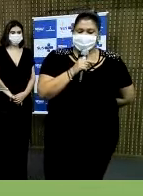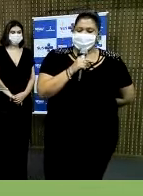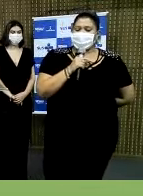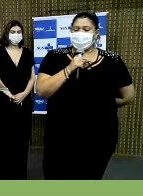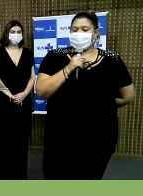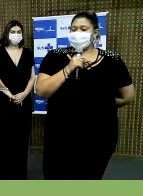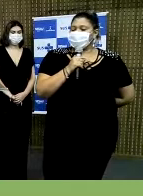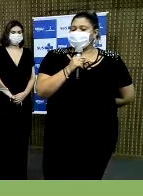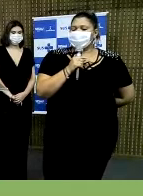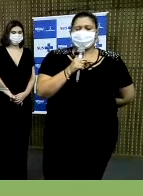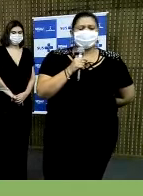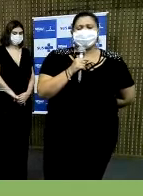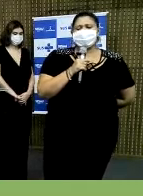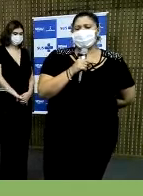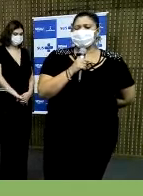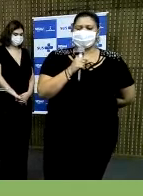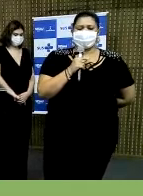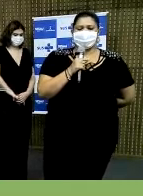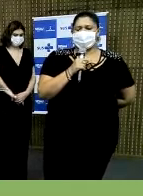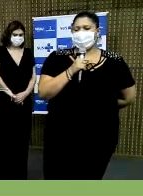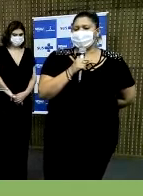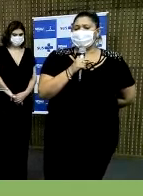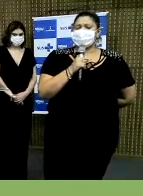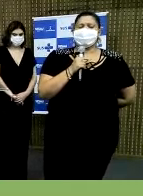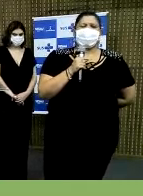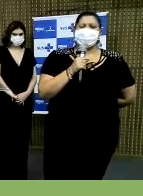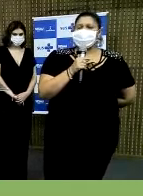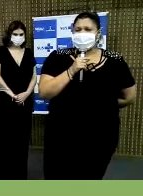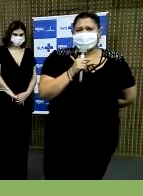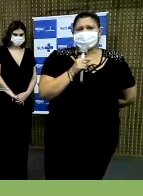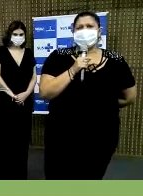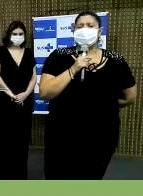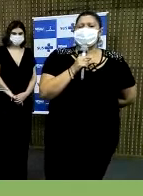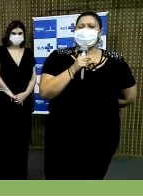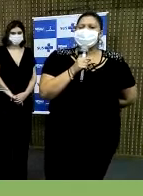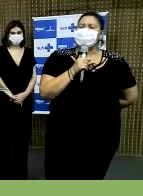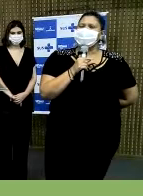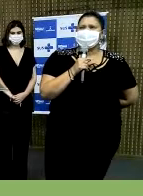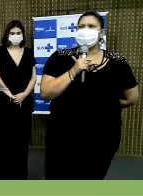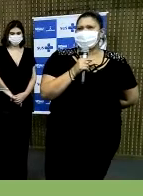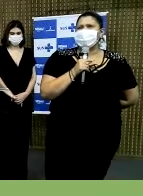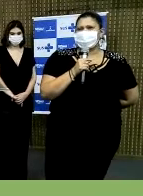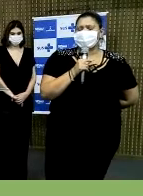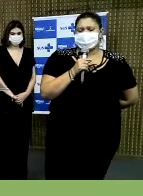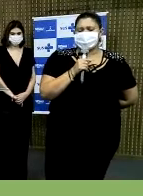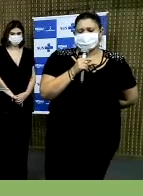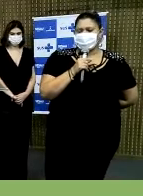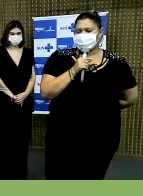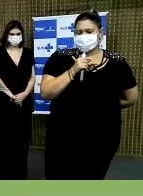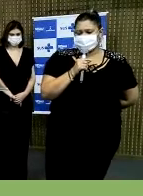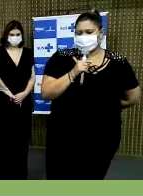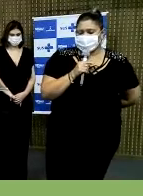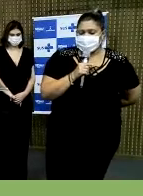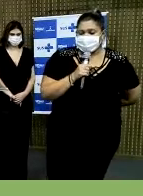solicitações, houve poucos erros nos dados clínicos, então observou que deu uma grande